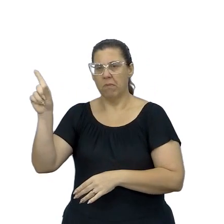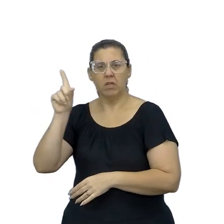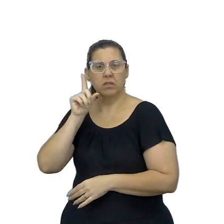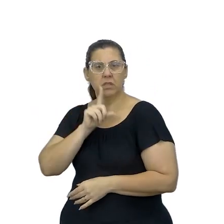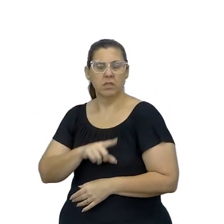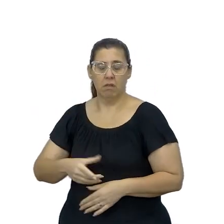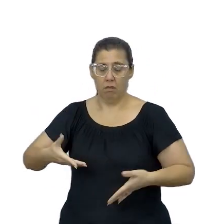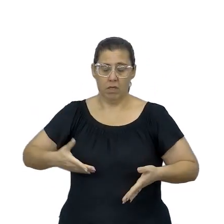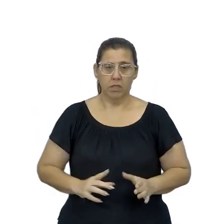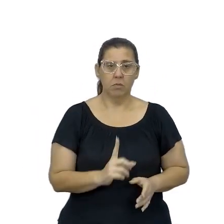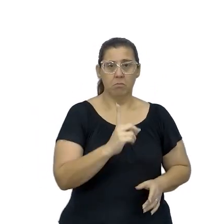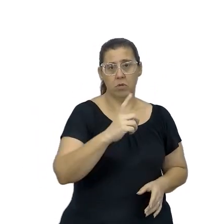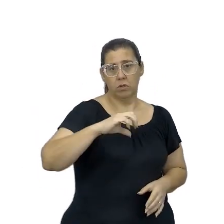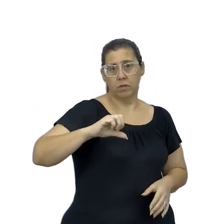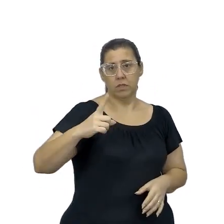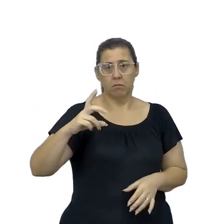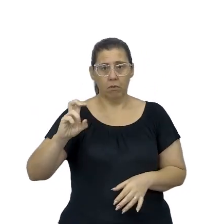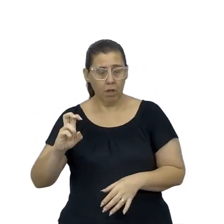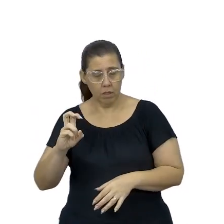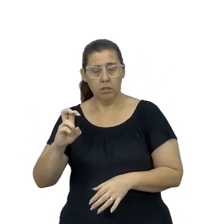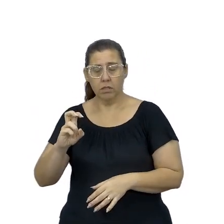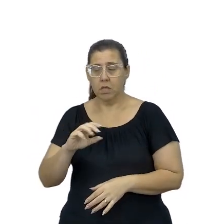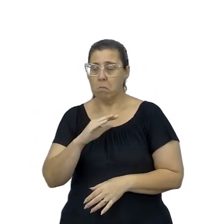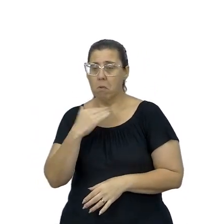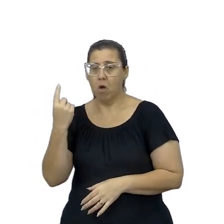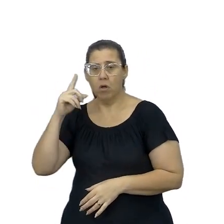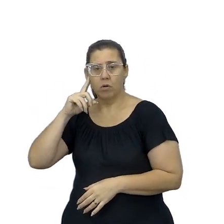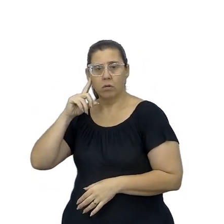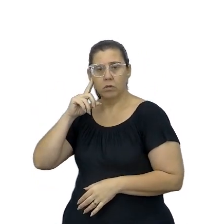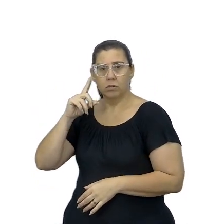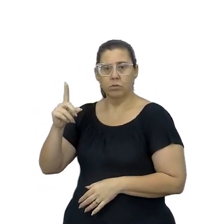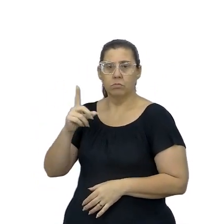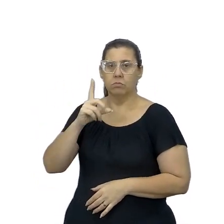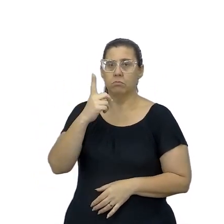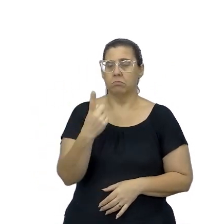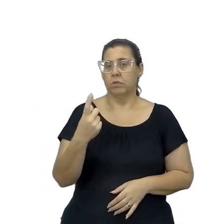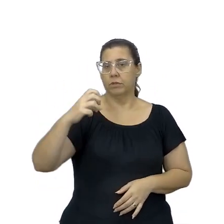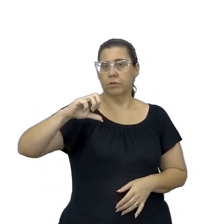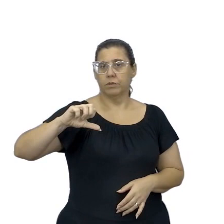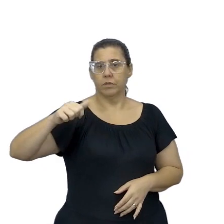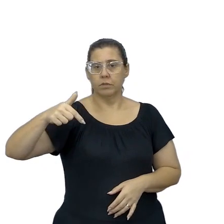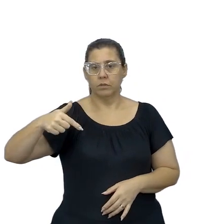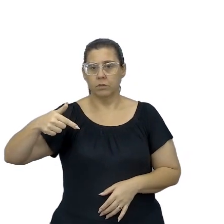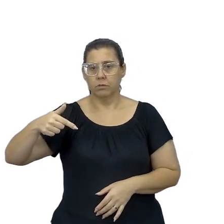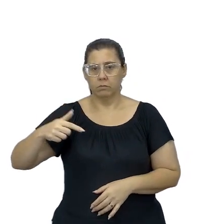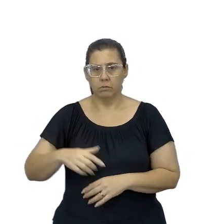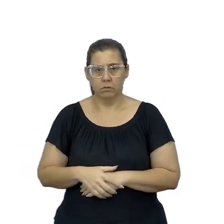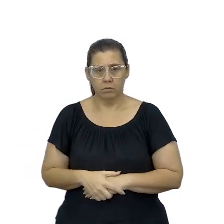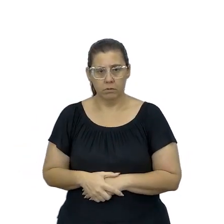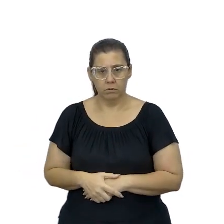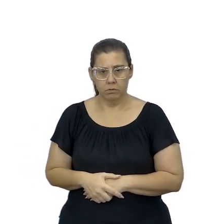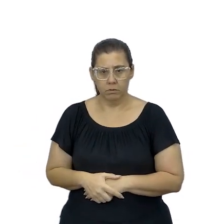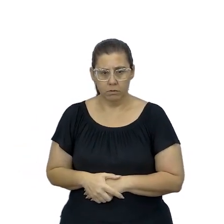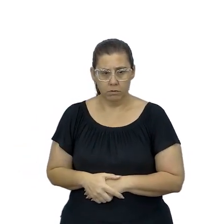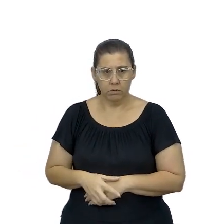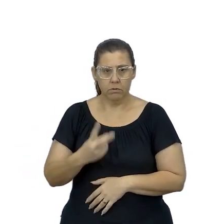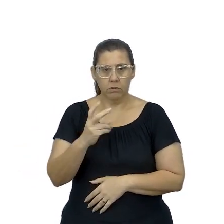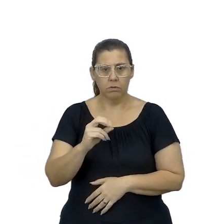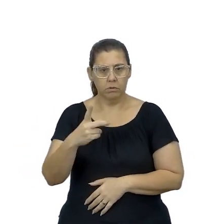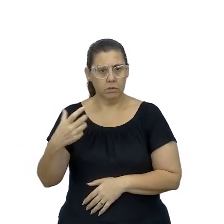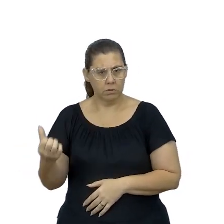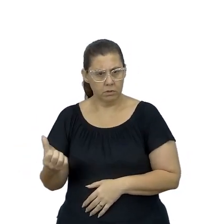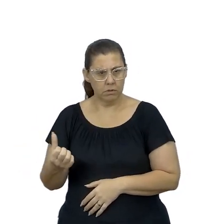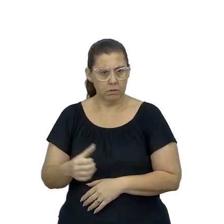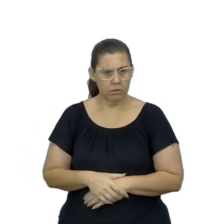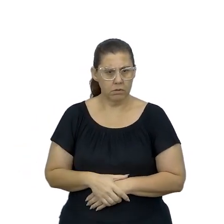em 1915 e faleceu há pouco tempo atrás, na verdade, em 2016, tá bom? Então também teve uma longa